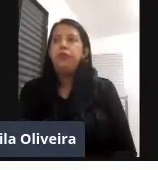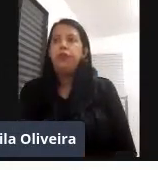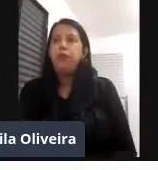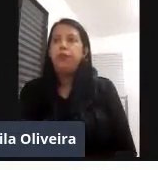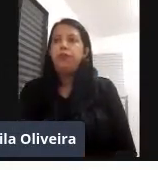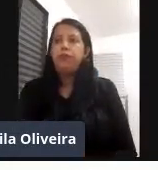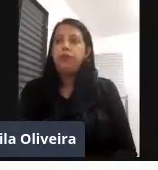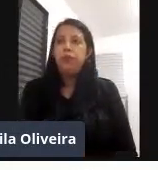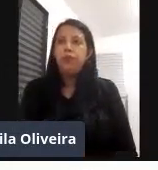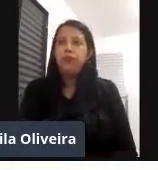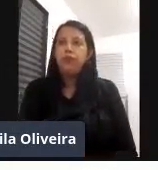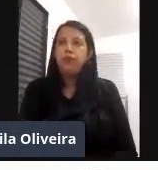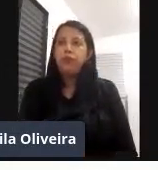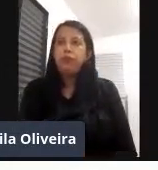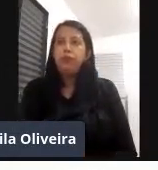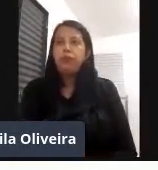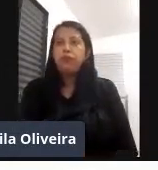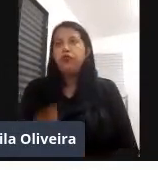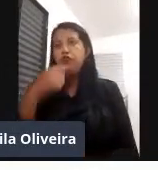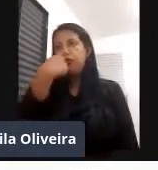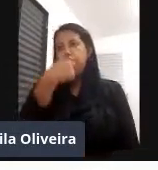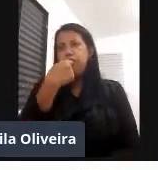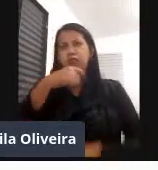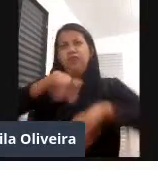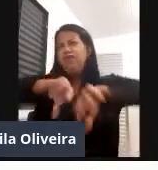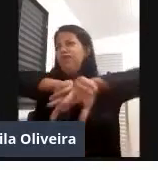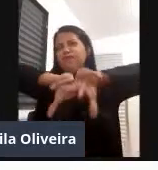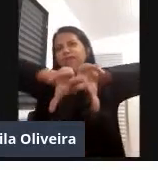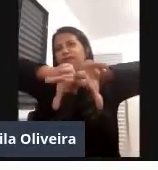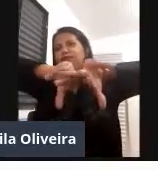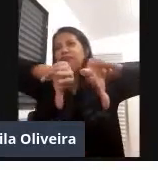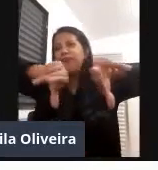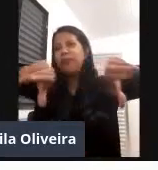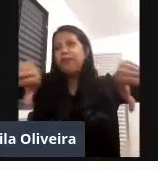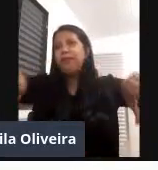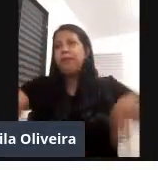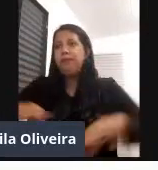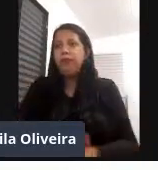de Odontológica Latino-Americana,